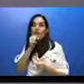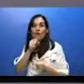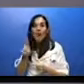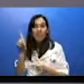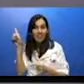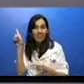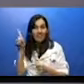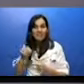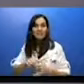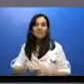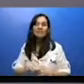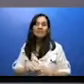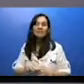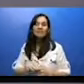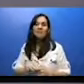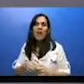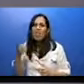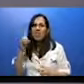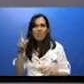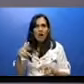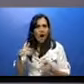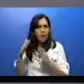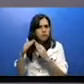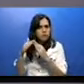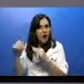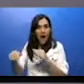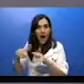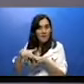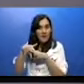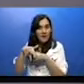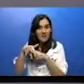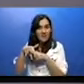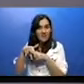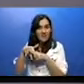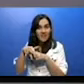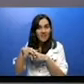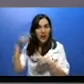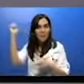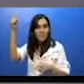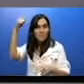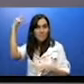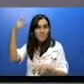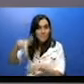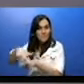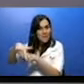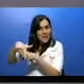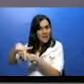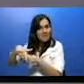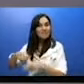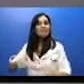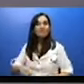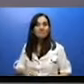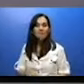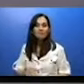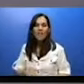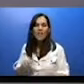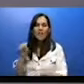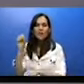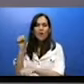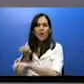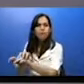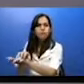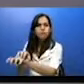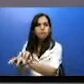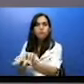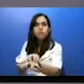e o meu avô o meu avô não morava em barretos no meu avô ele era peão ele viajava com as comitivas